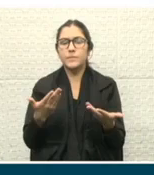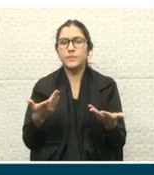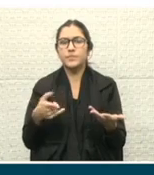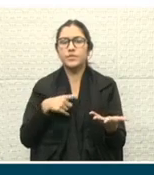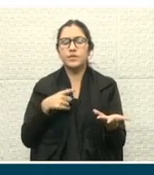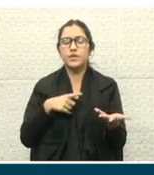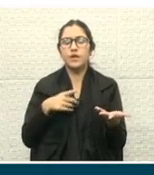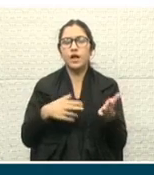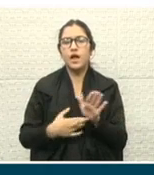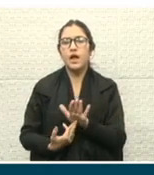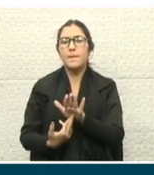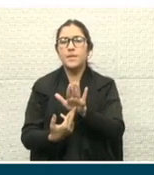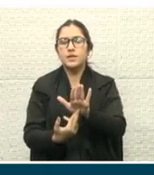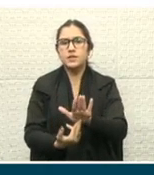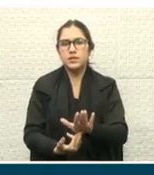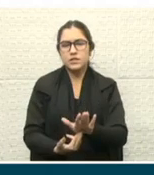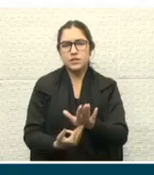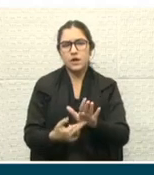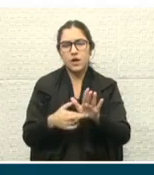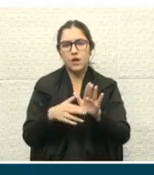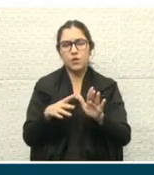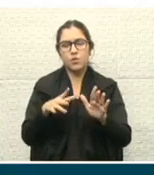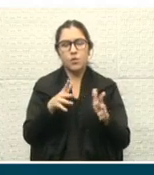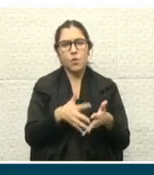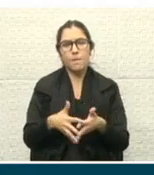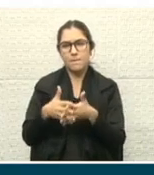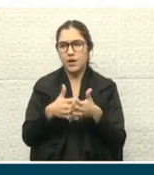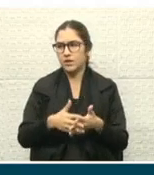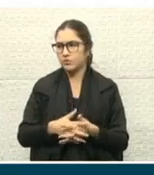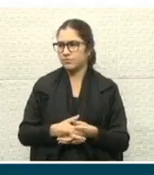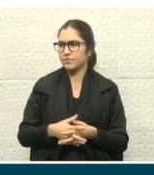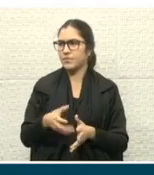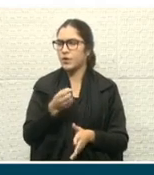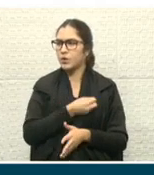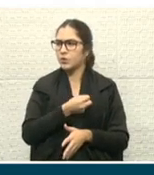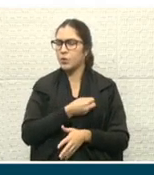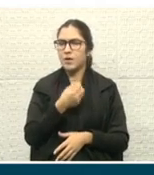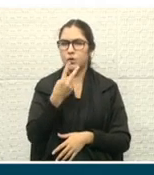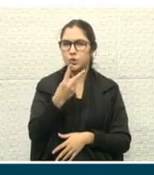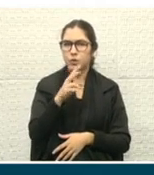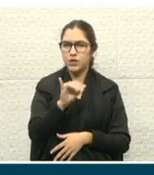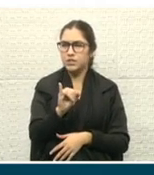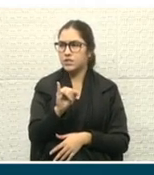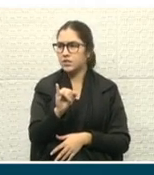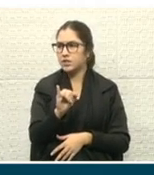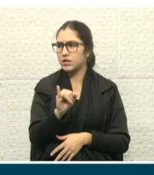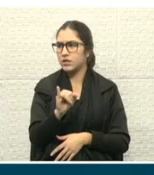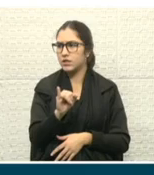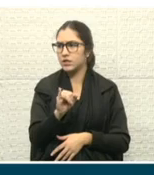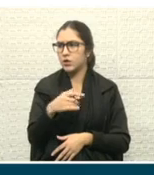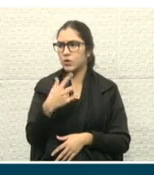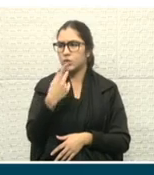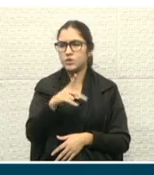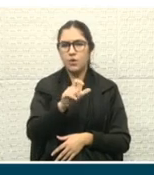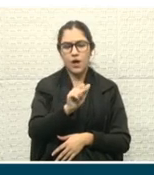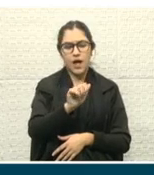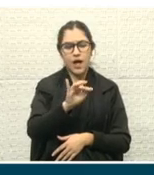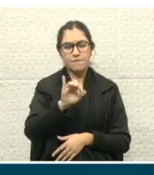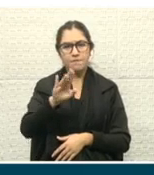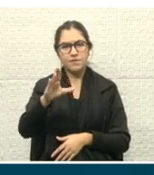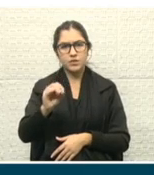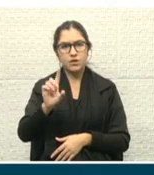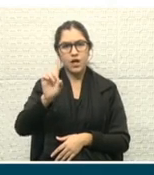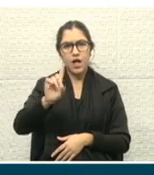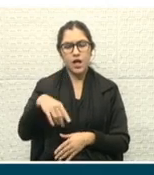a representação no plano complexo? O número 2i, o seu afixo,